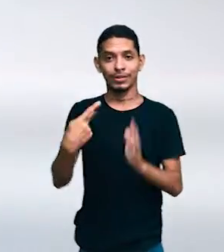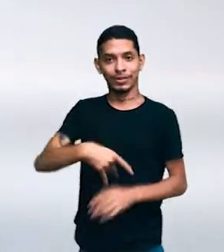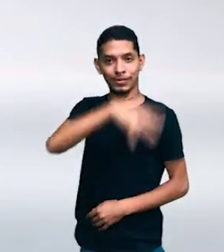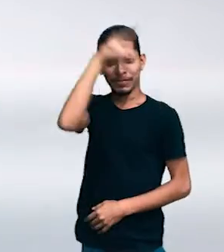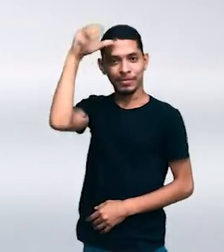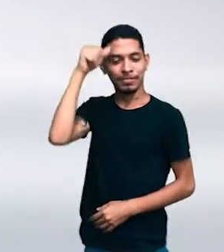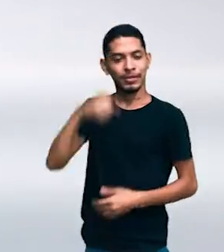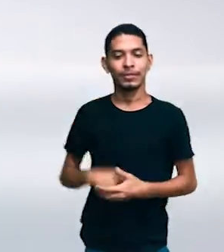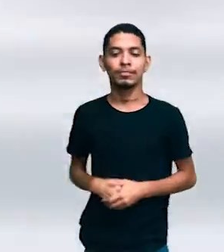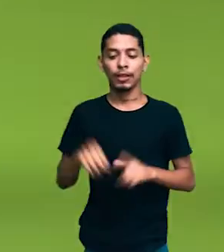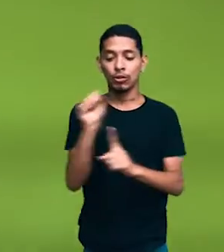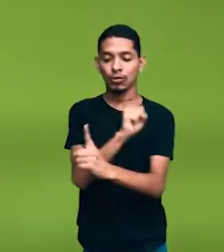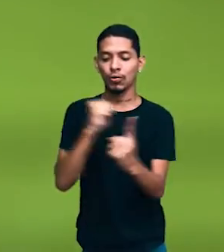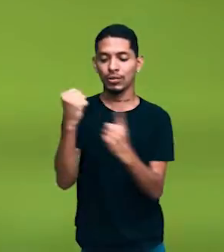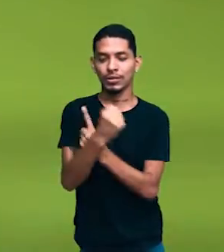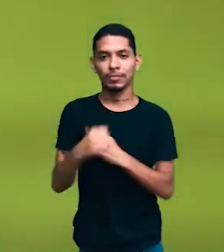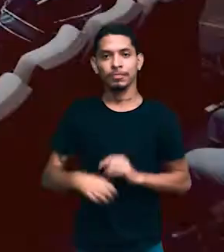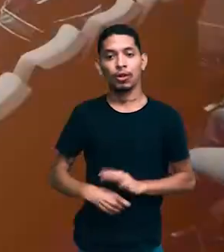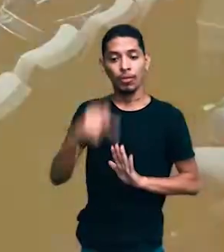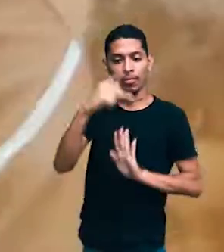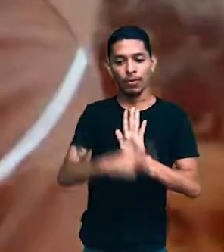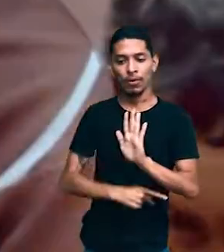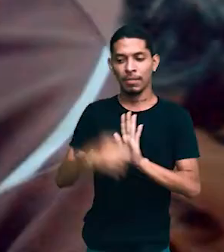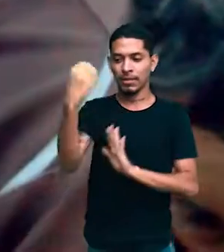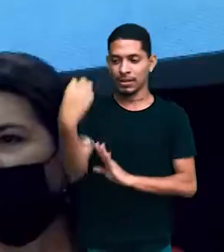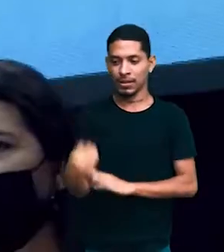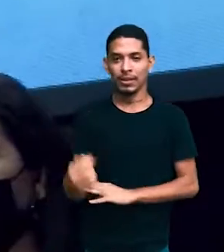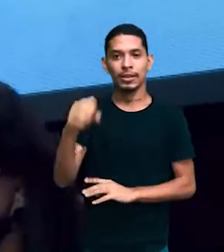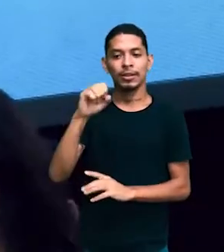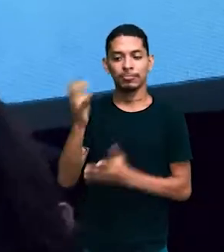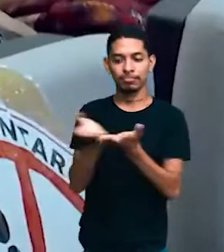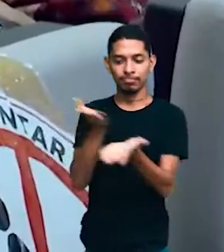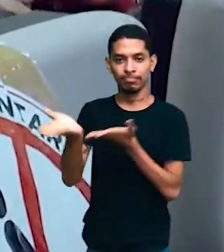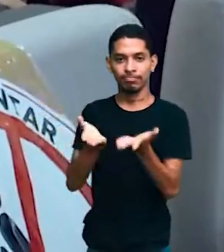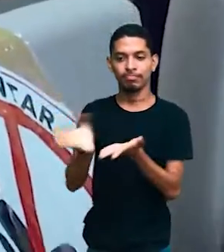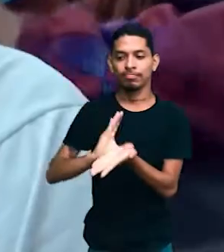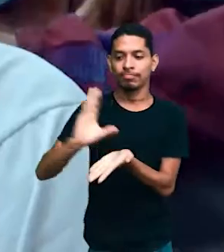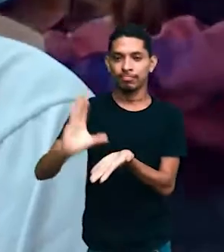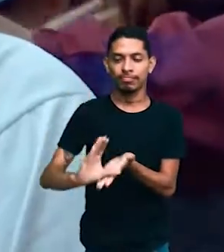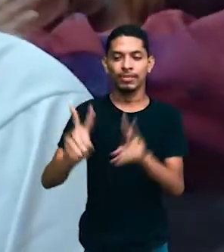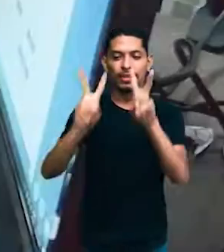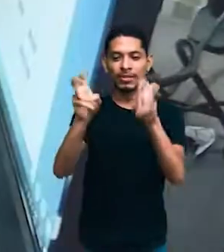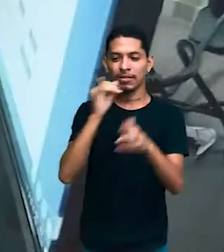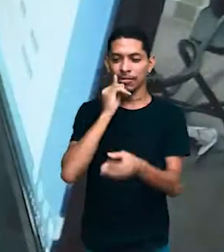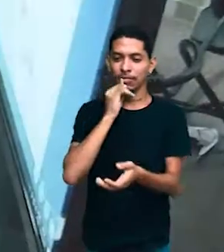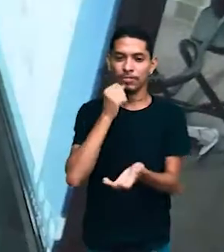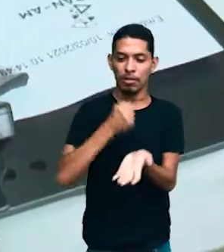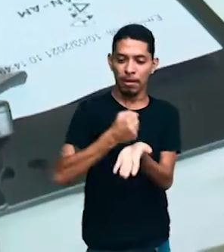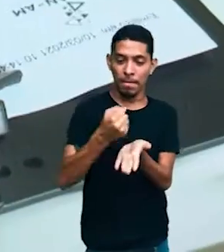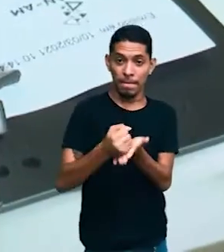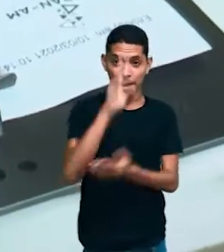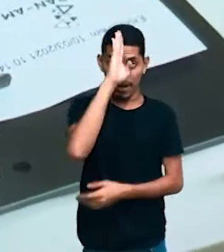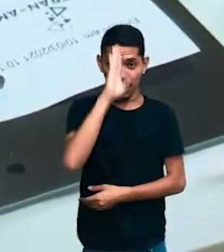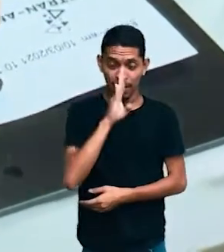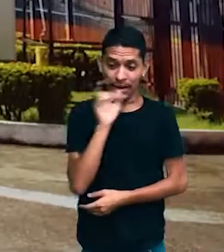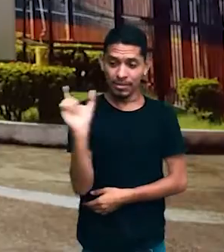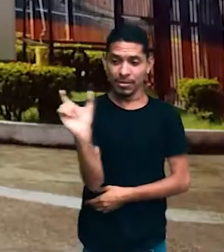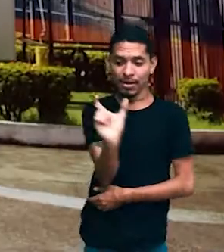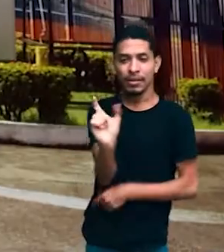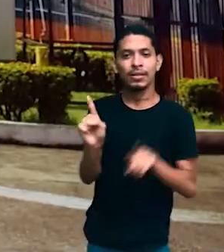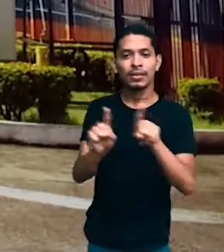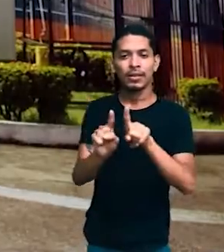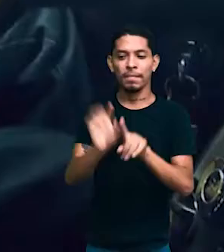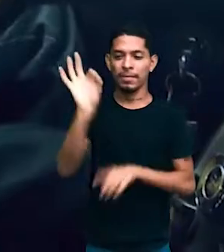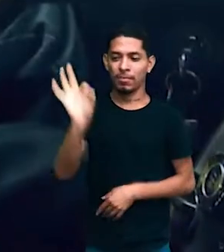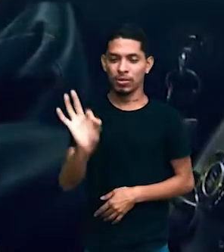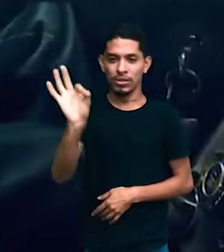Notícias do Amazonas. Social. O programa Detran Cidadão vai oferecer benefícios como a emissão gratuita da CNH